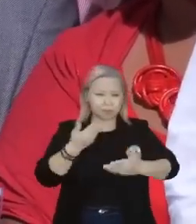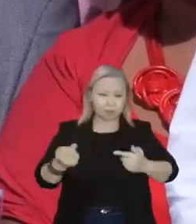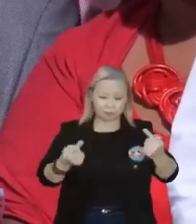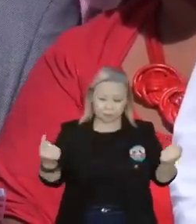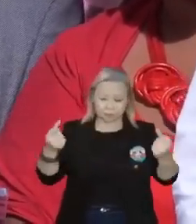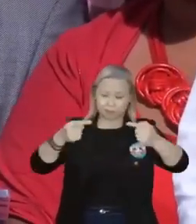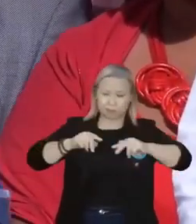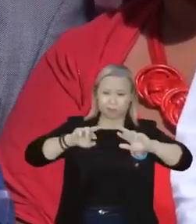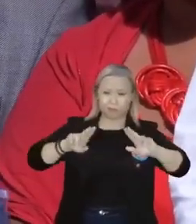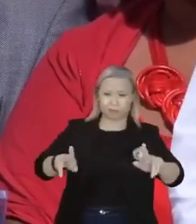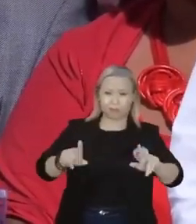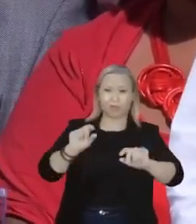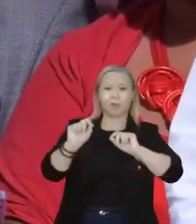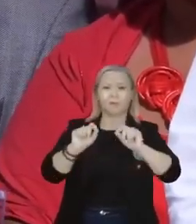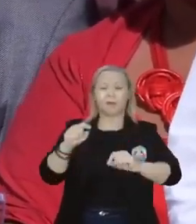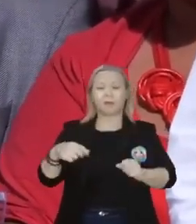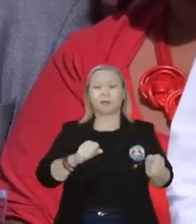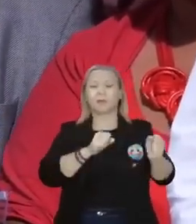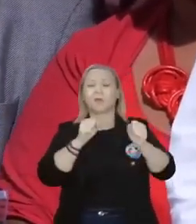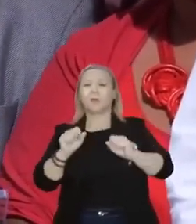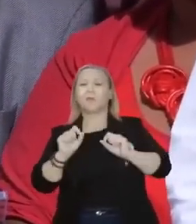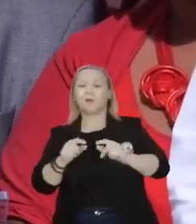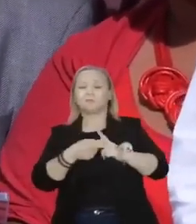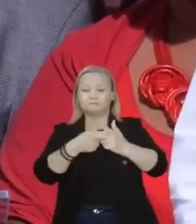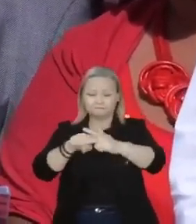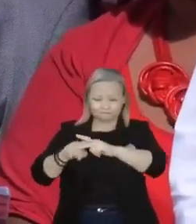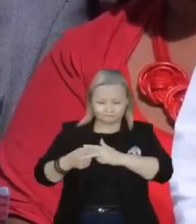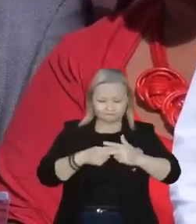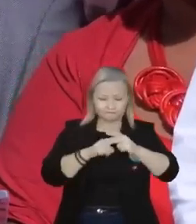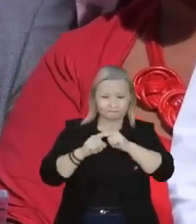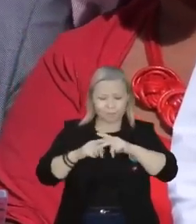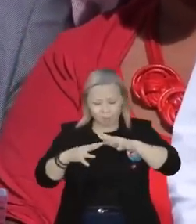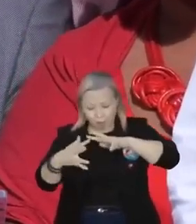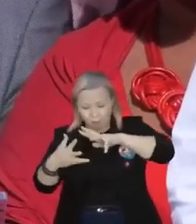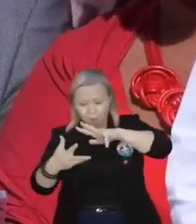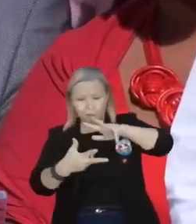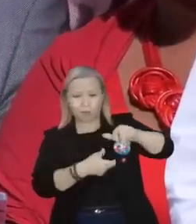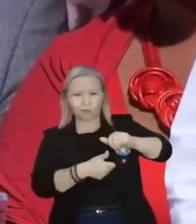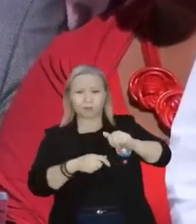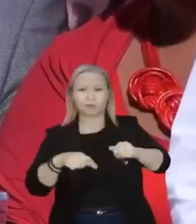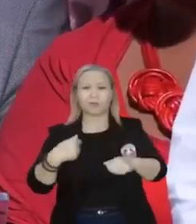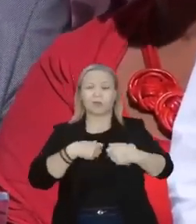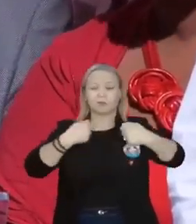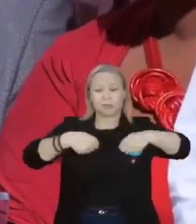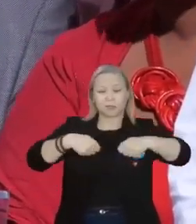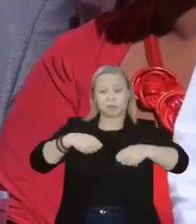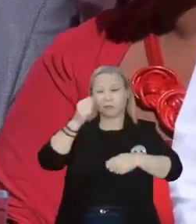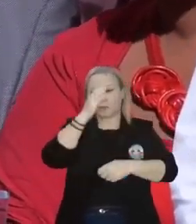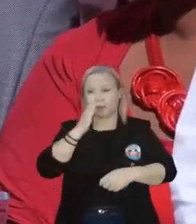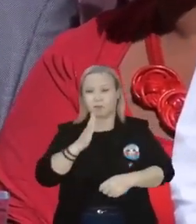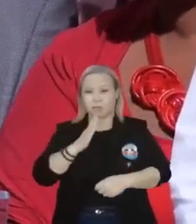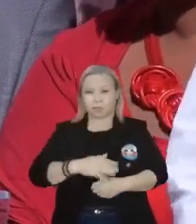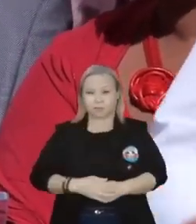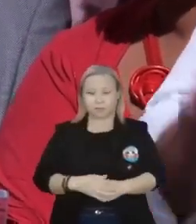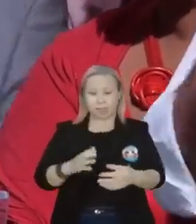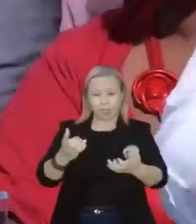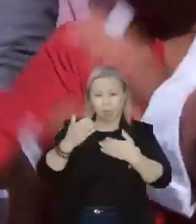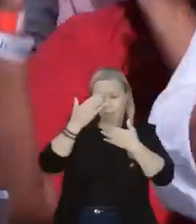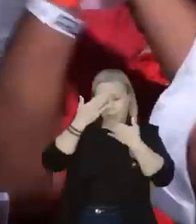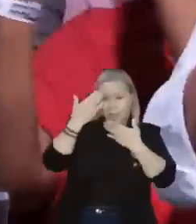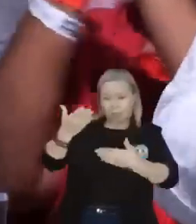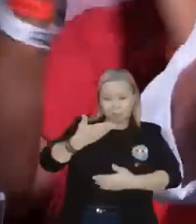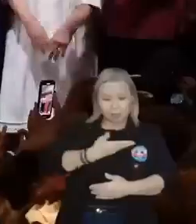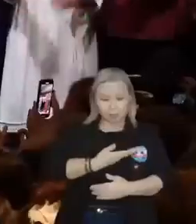que a gente possa construir o mundo que nós precisamos e o Brasil. Quero agradecer meu companheiro Fernando